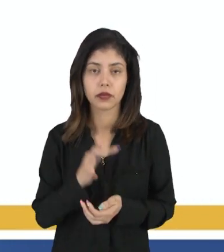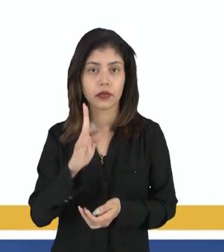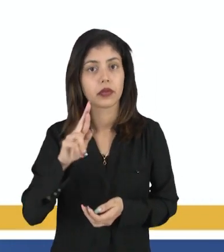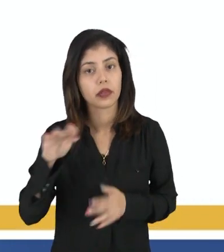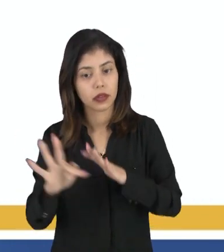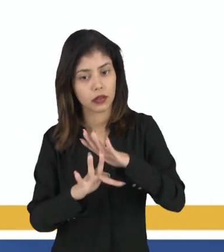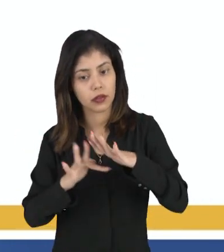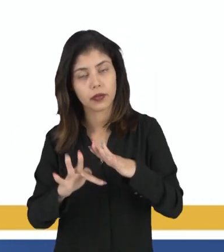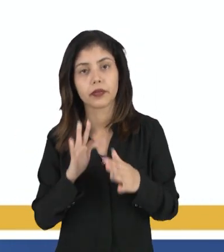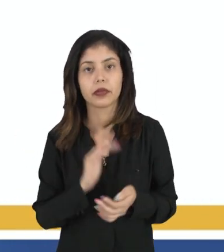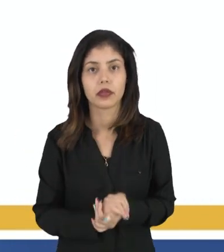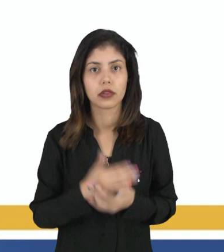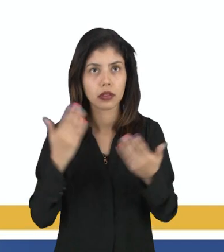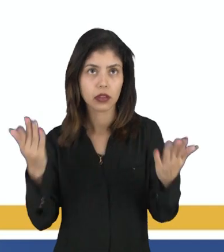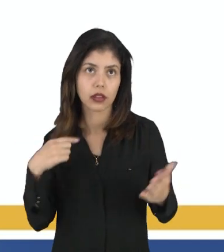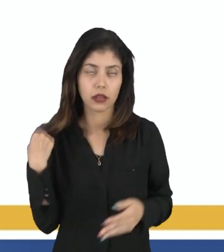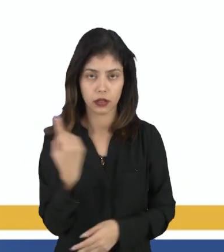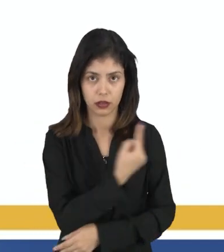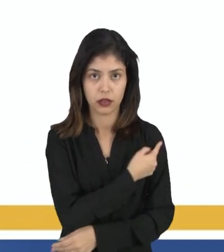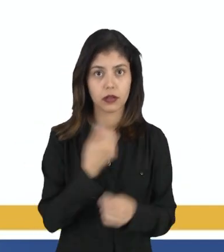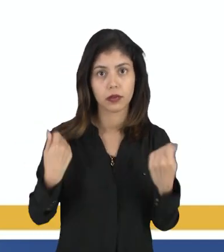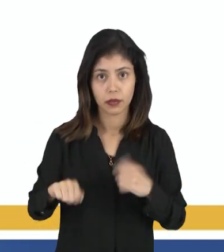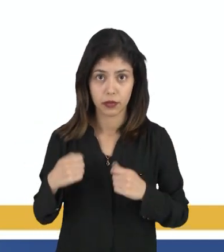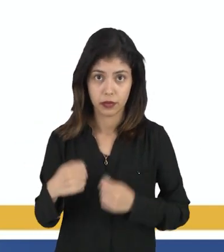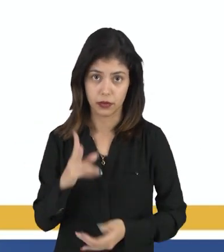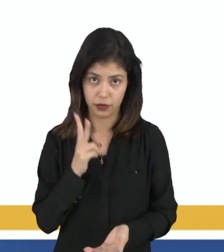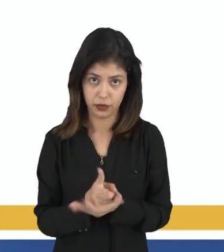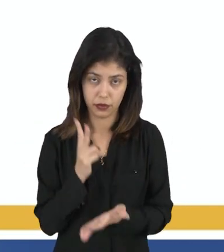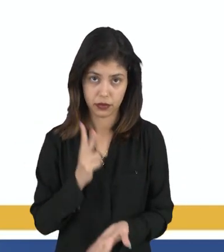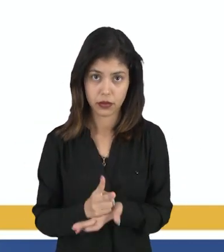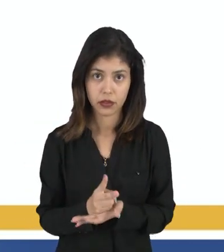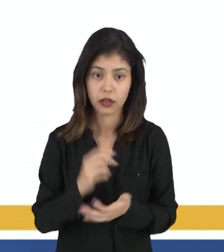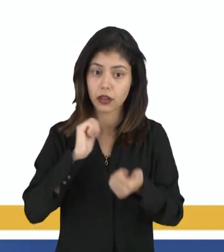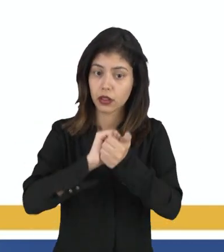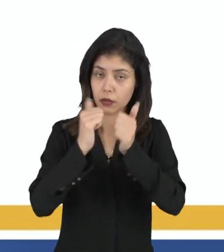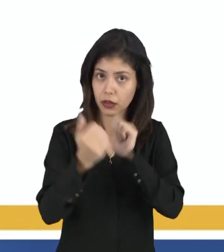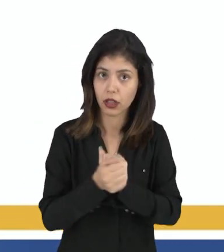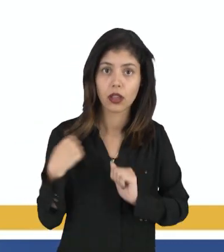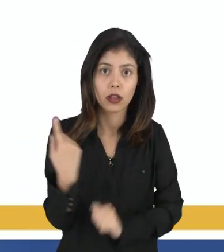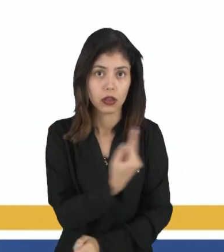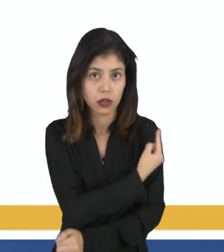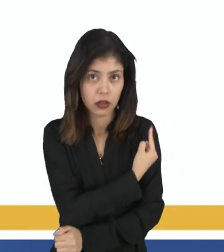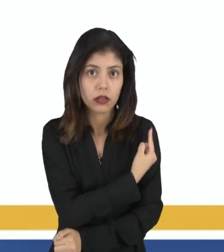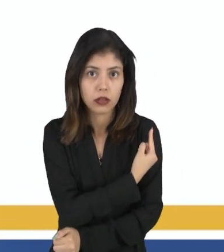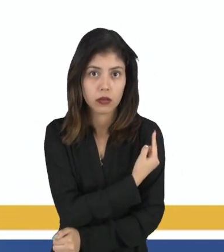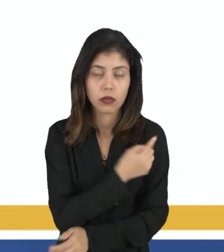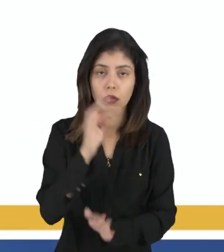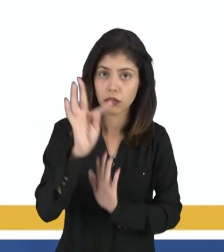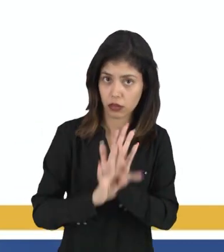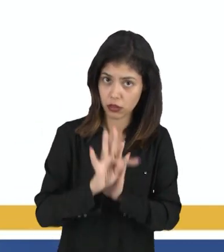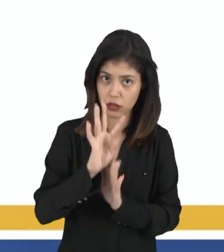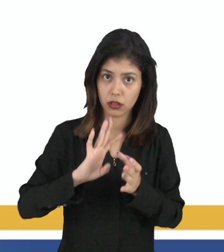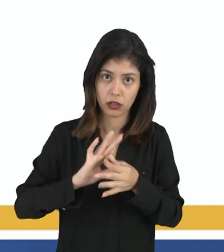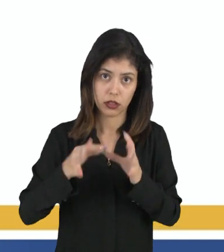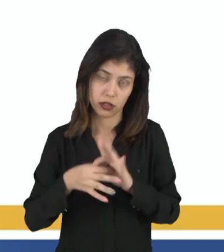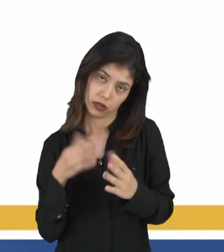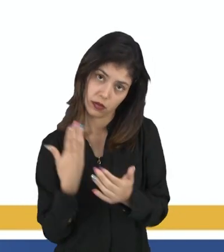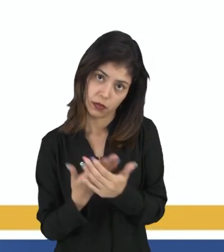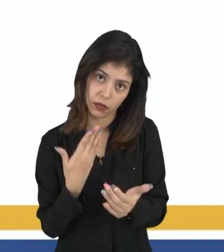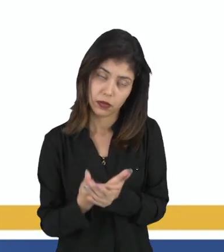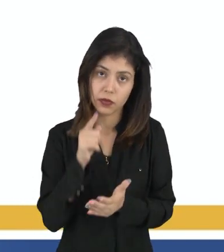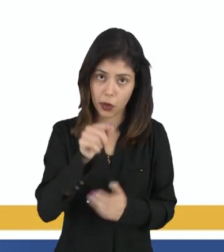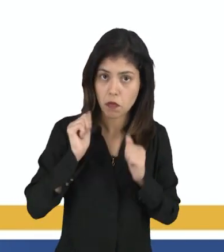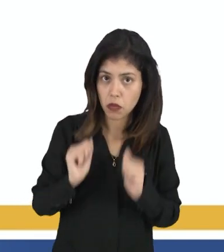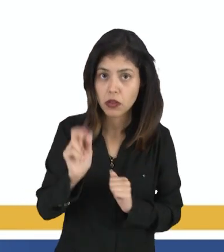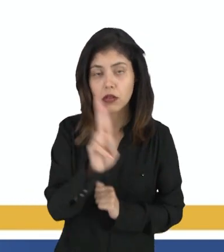formal. É isso, gente. Nós devemos sempre adequar nossa linguagem ao contexto. Vocês são estudantes,